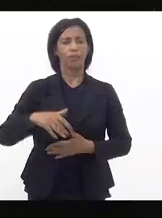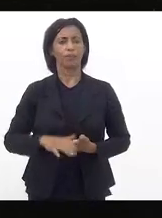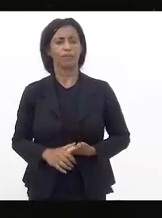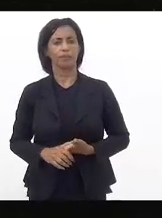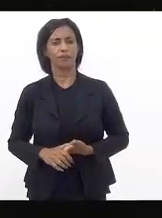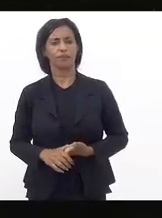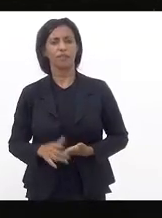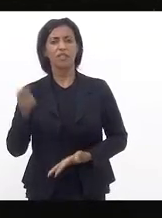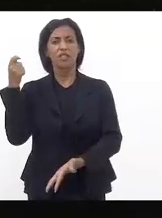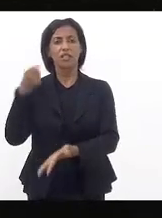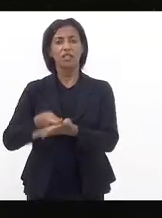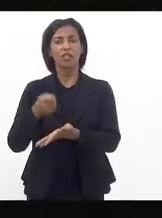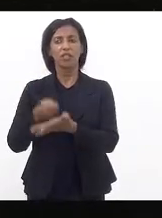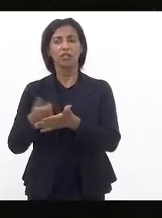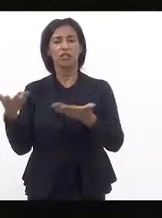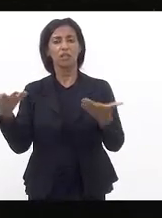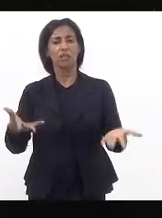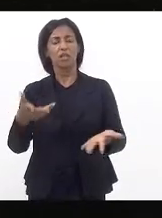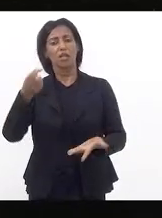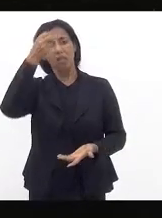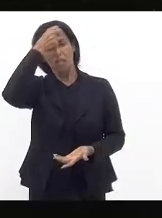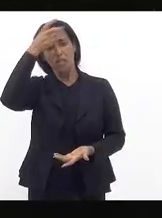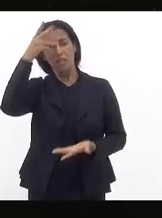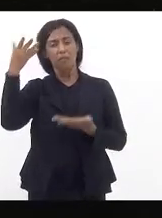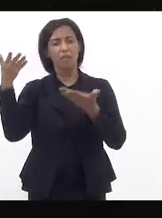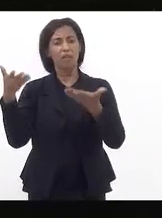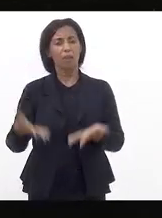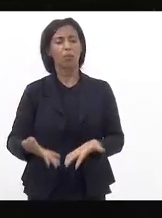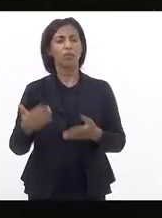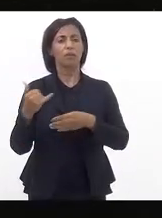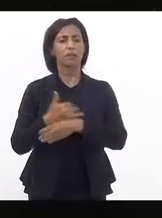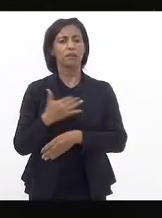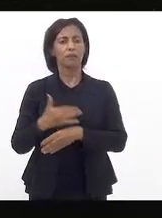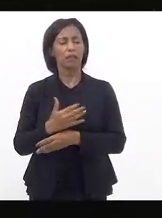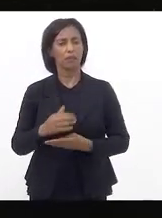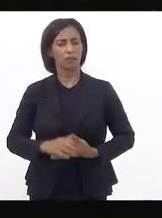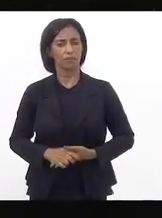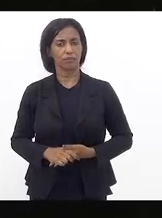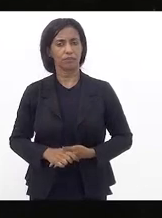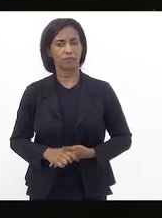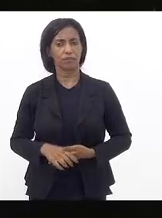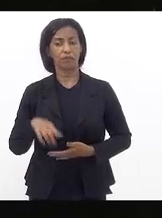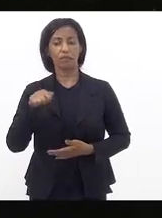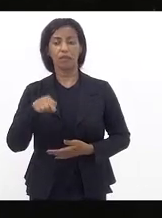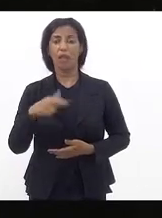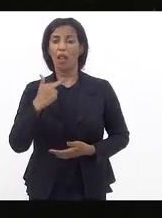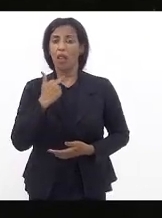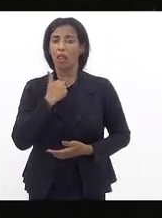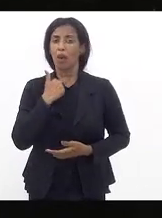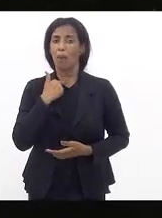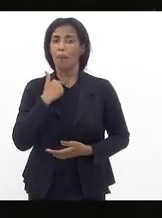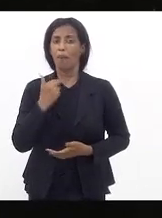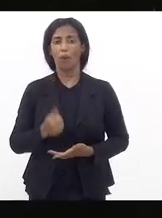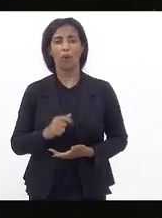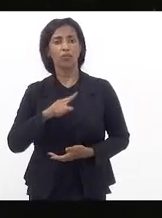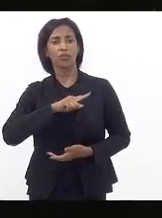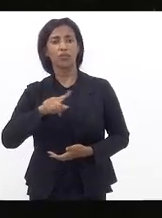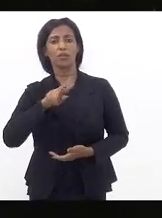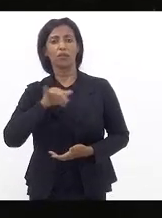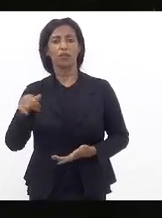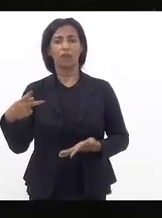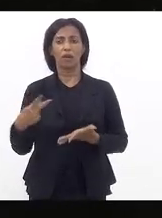que ditadura é essa que esse prefeito quer colocar na nossa cidade isso não pode e não vai